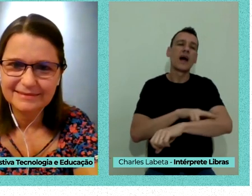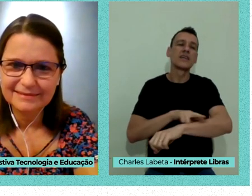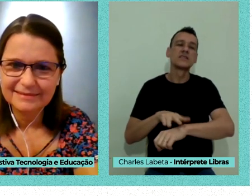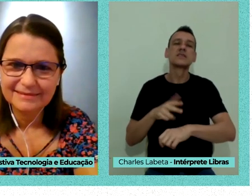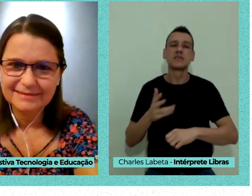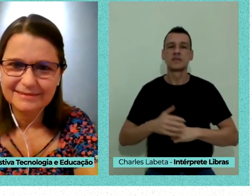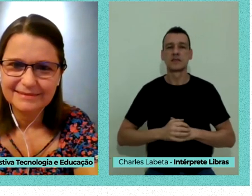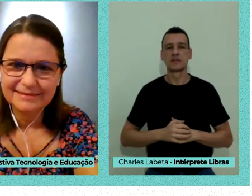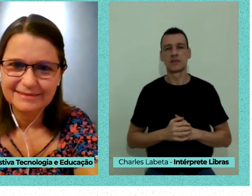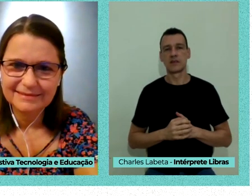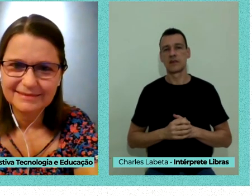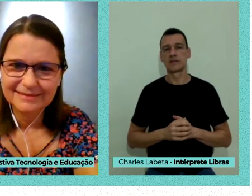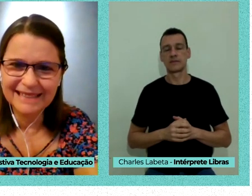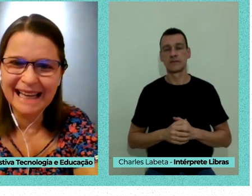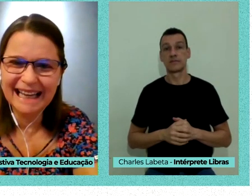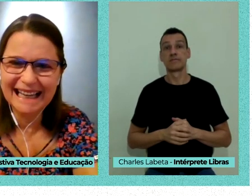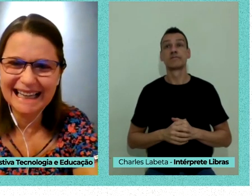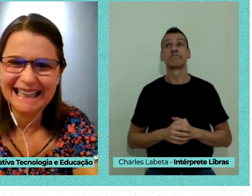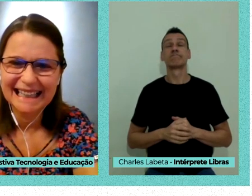Uau!